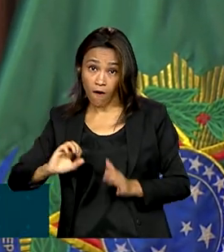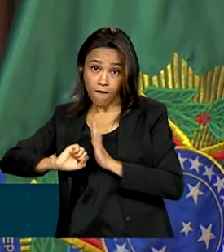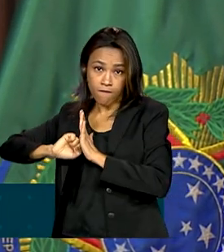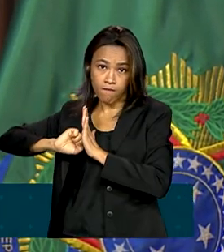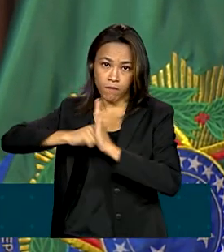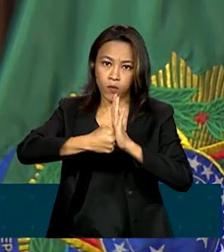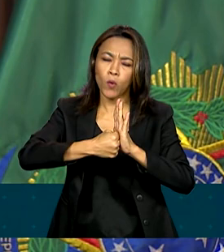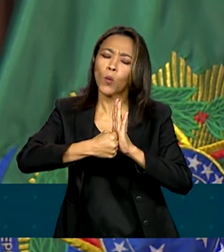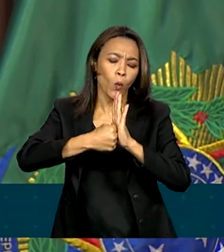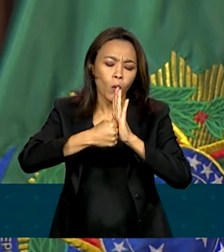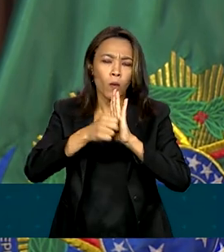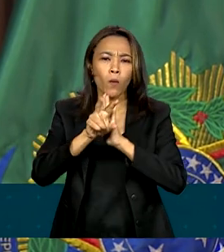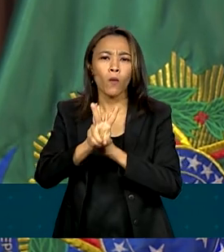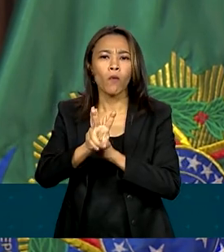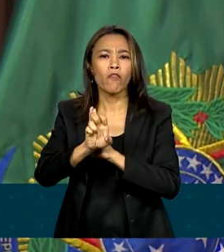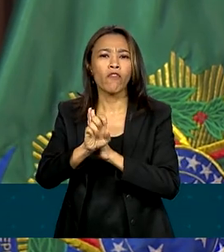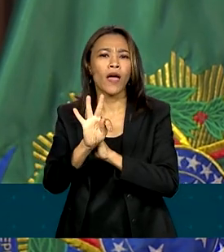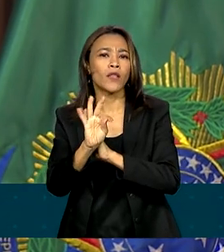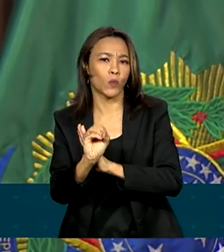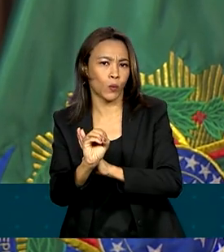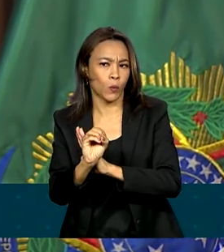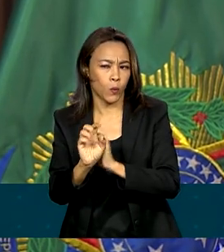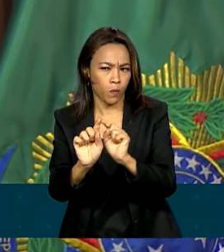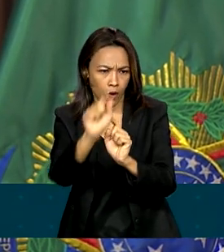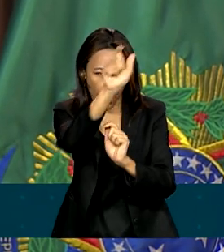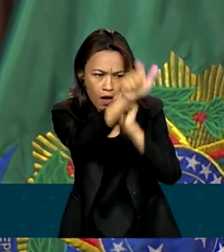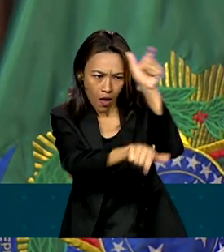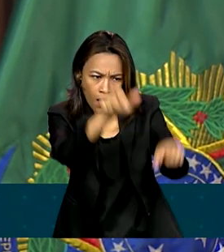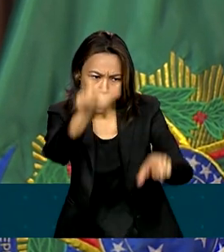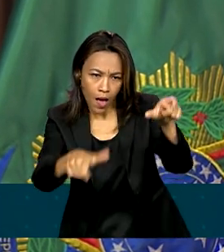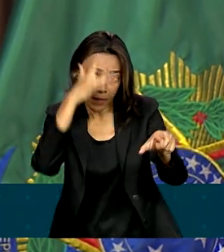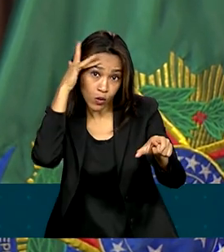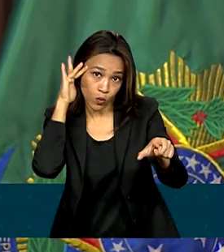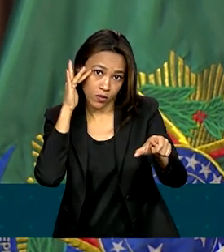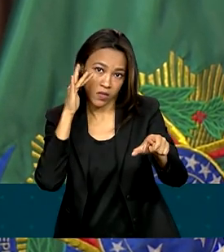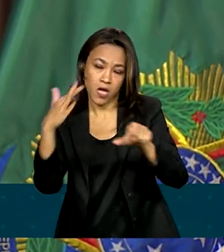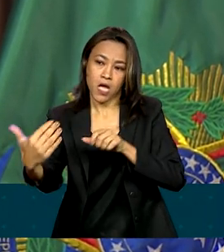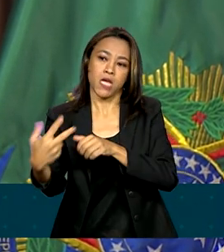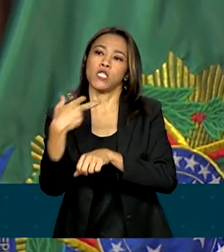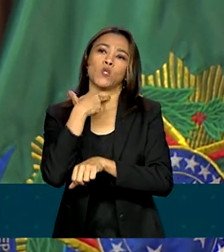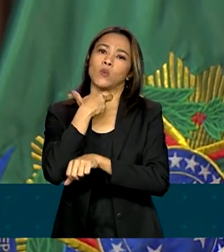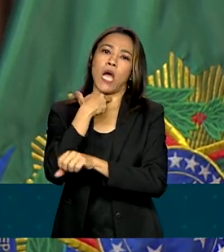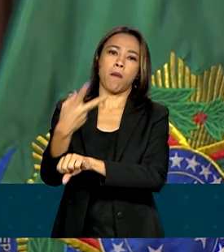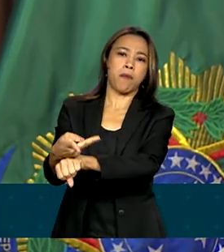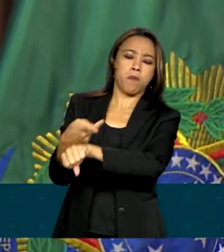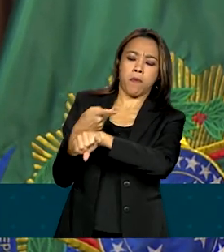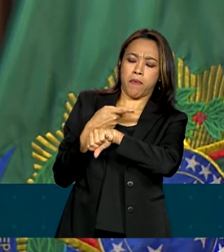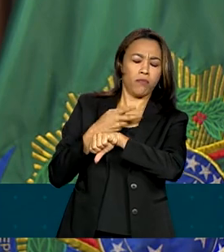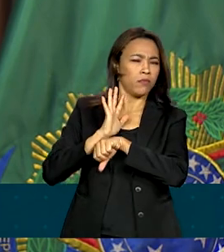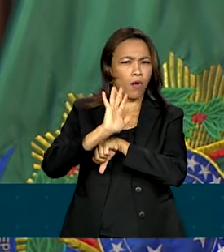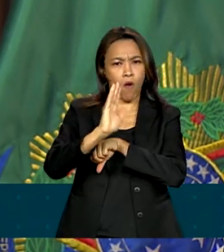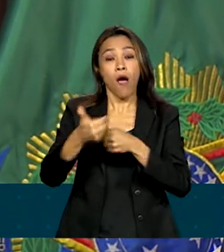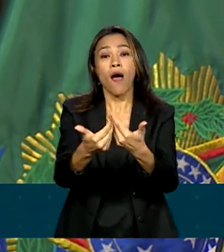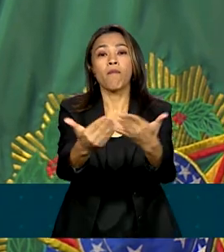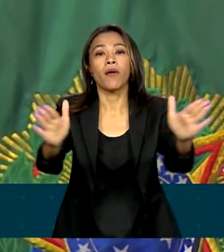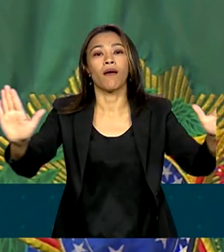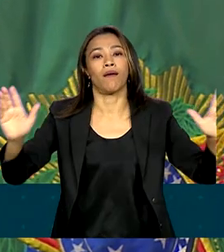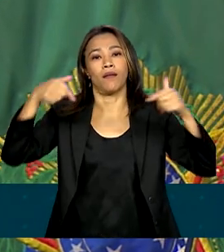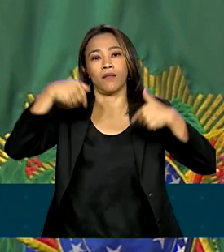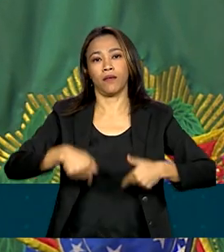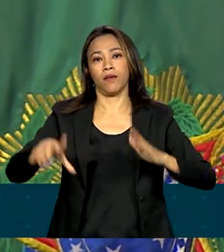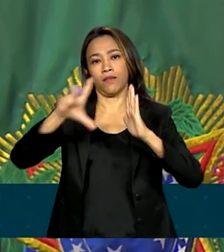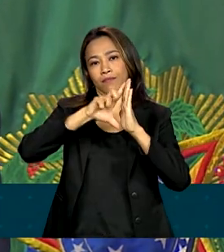a qualquer companheiro ou companheira que queira conversar. A porta desse palácio estará aberta